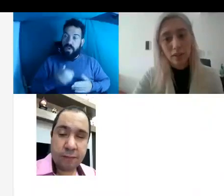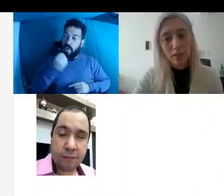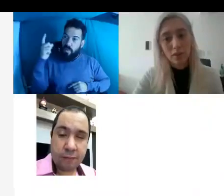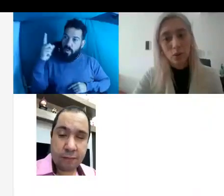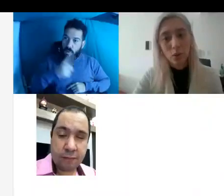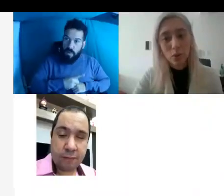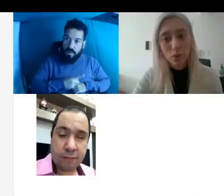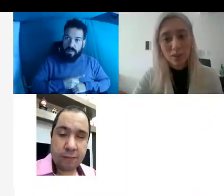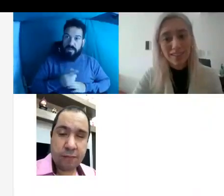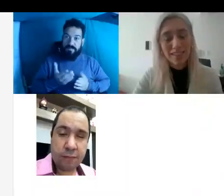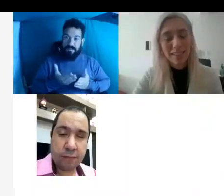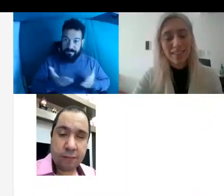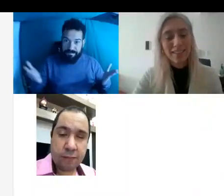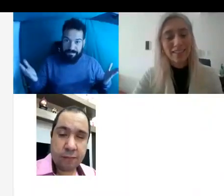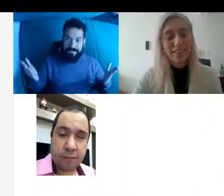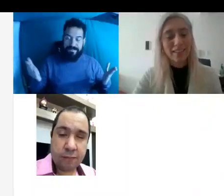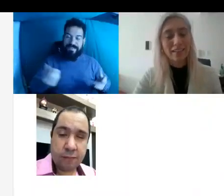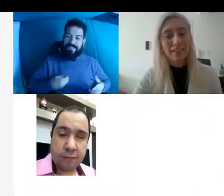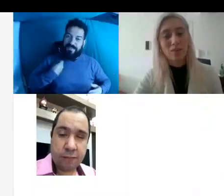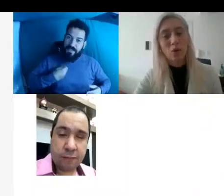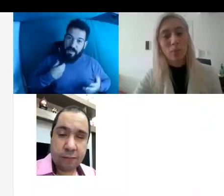A todas e todos.